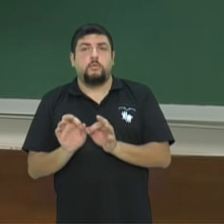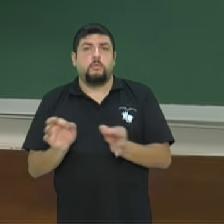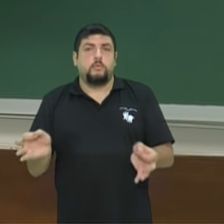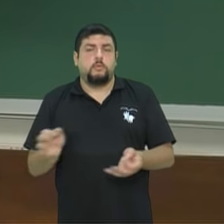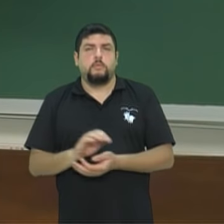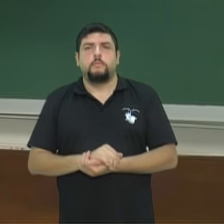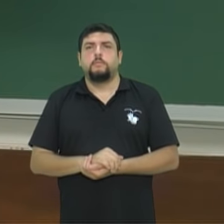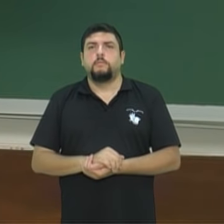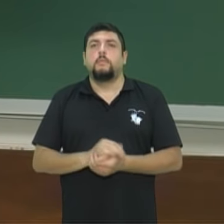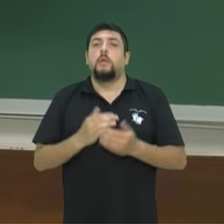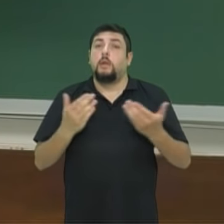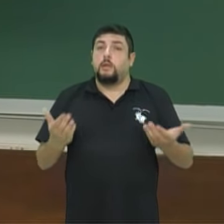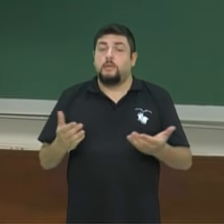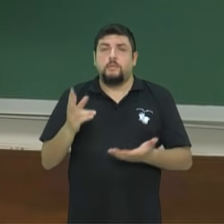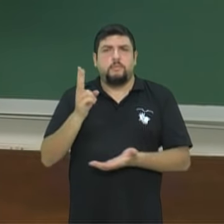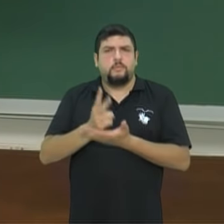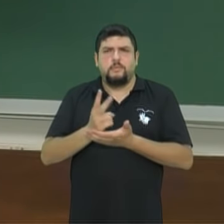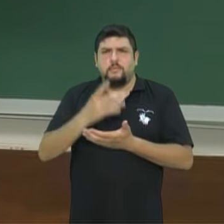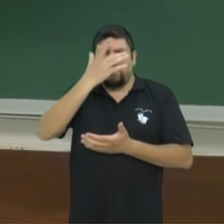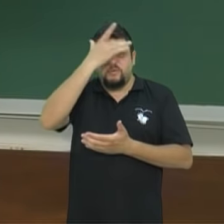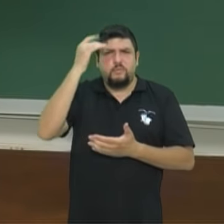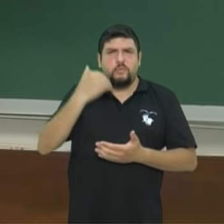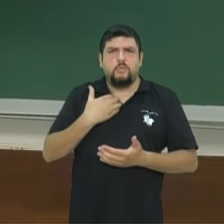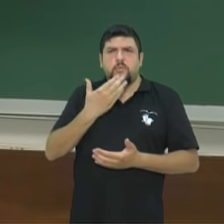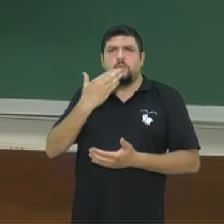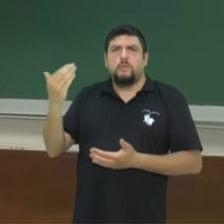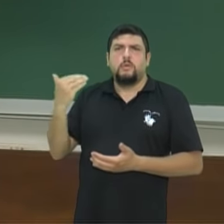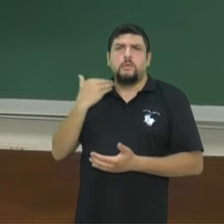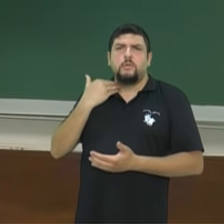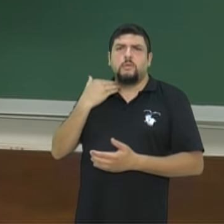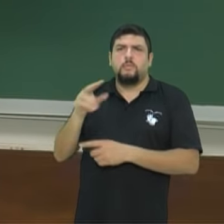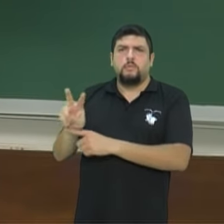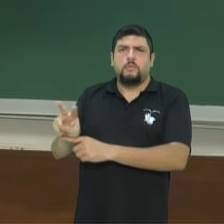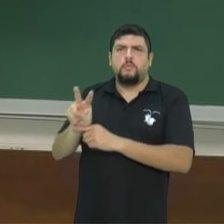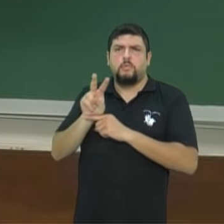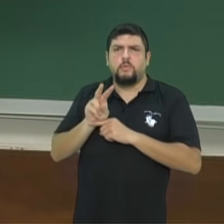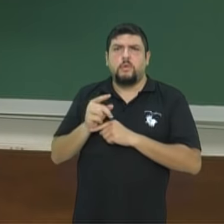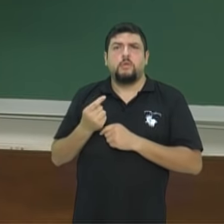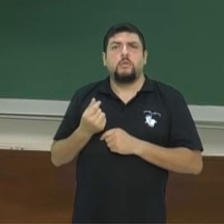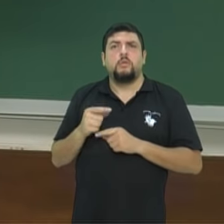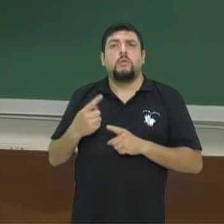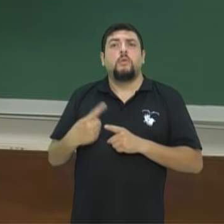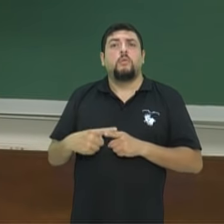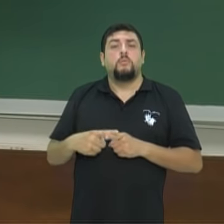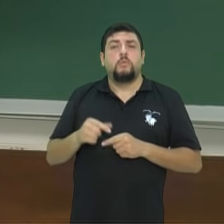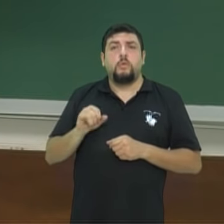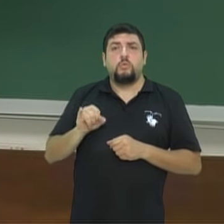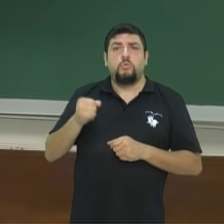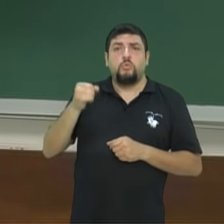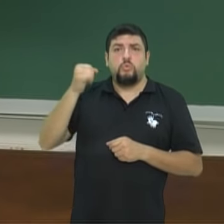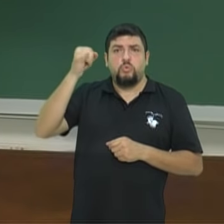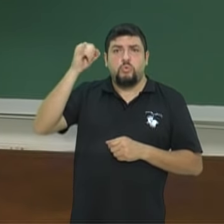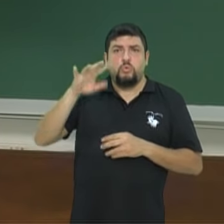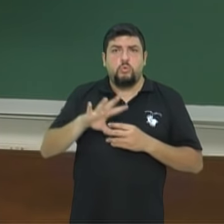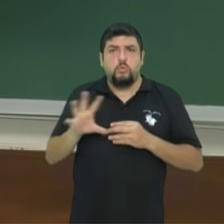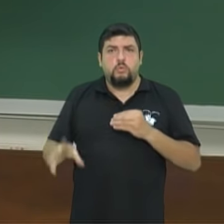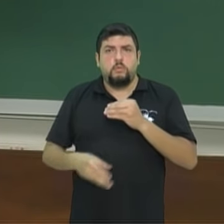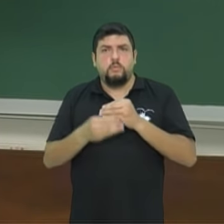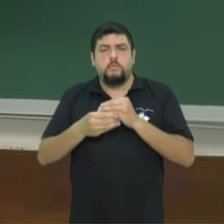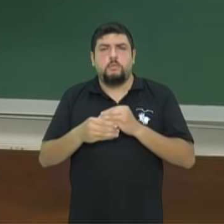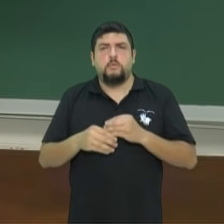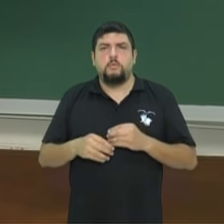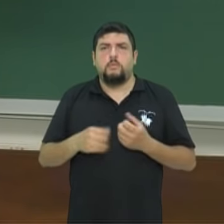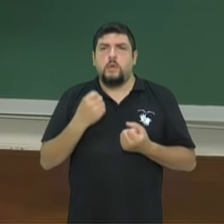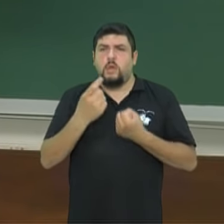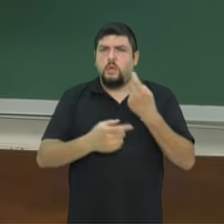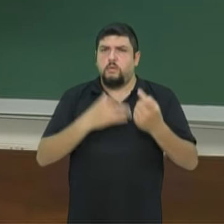fazem empréstimos nos bancos, os banqueiros devem ficar muito felizes, né? Porque a taxa de juros é altíssima e a pessoa, às vezes,